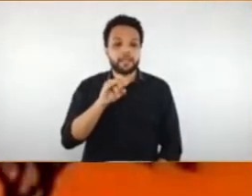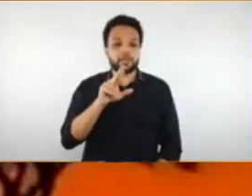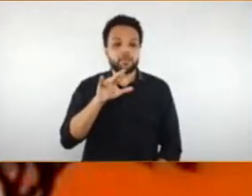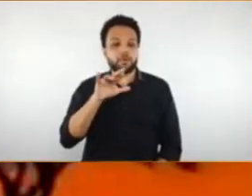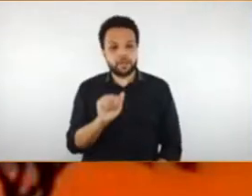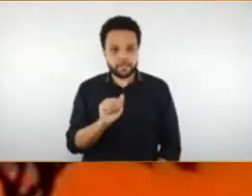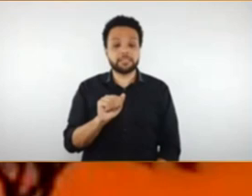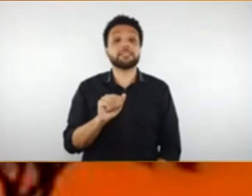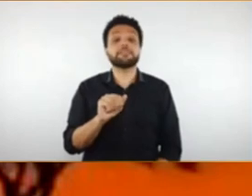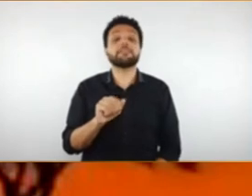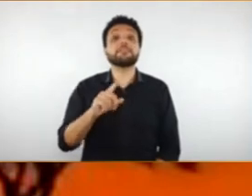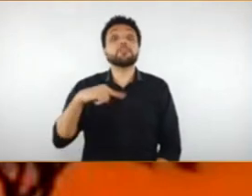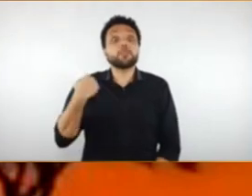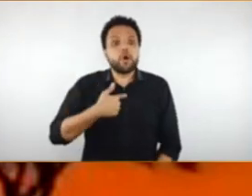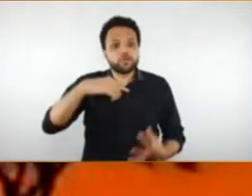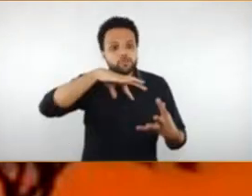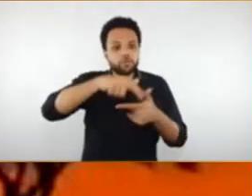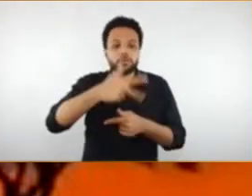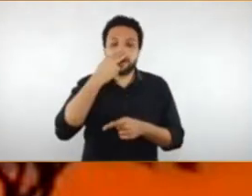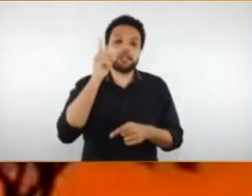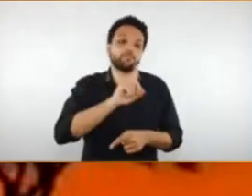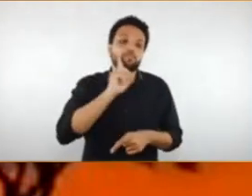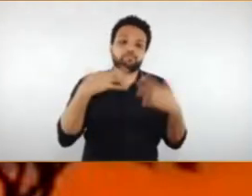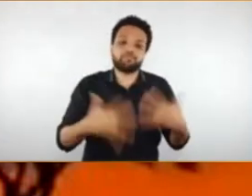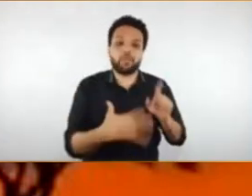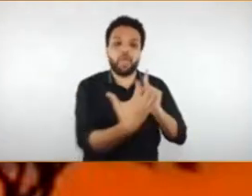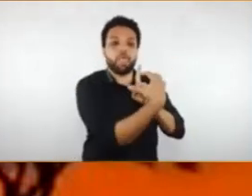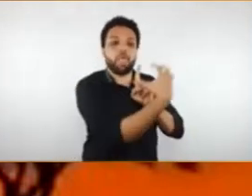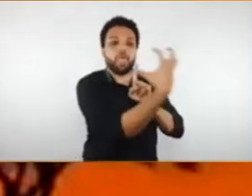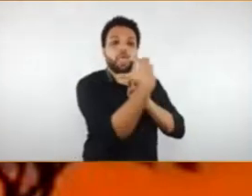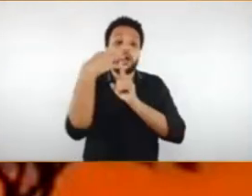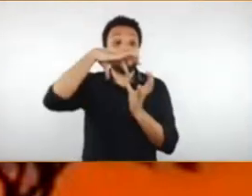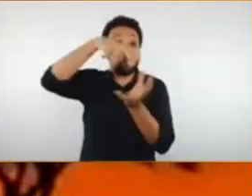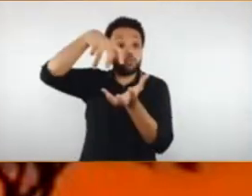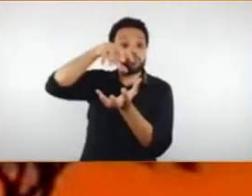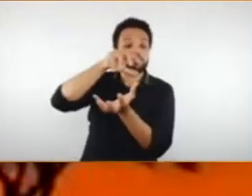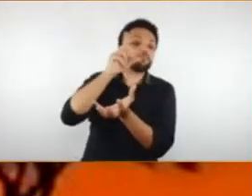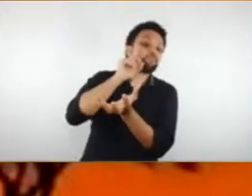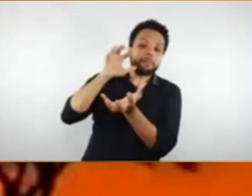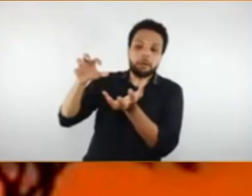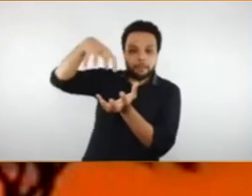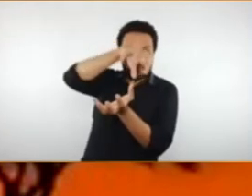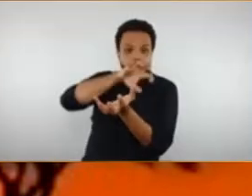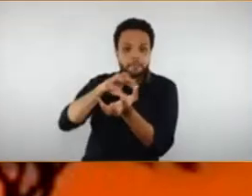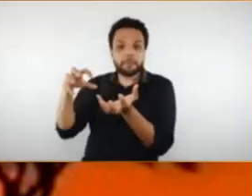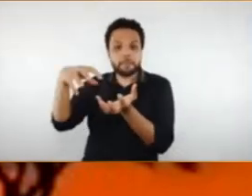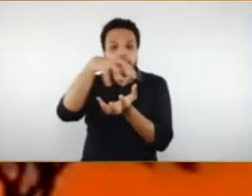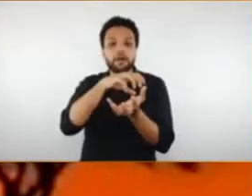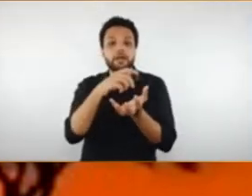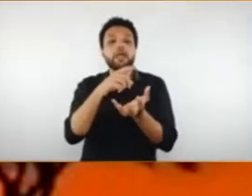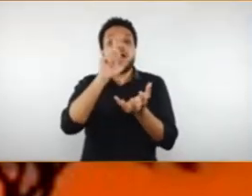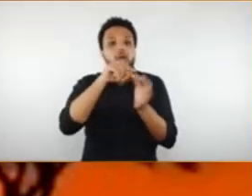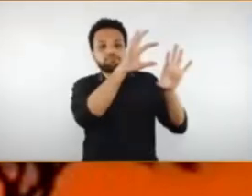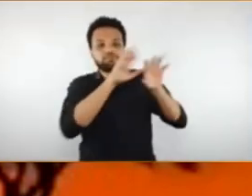storytelling americano. E com isso, não só o storytelling, mas o lifestyle e, consequentemente, os seus produtos,